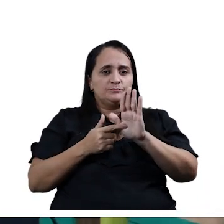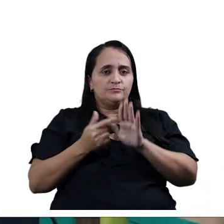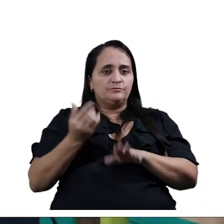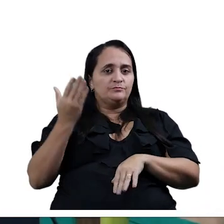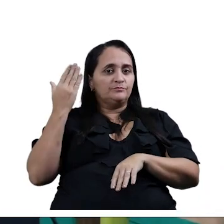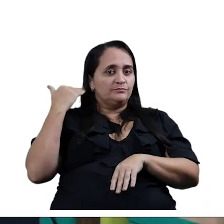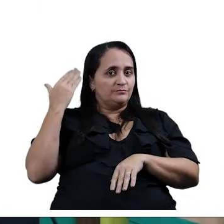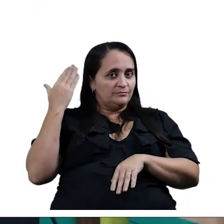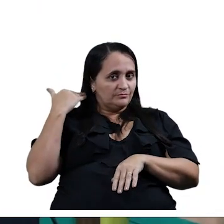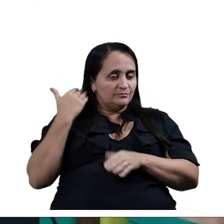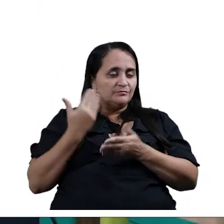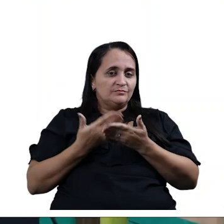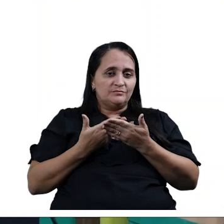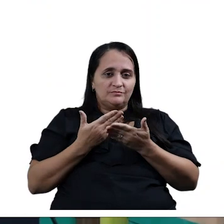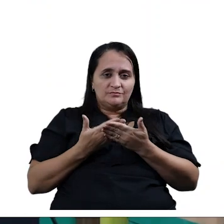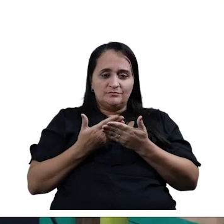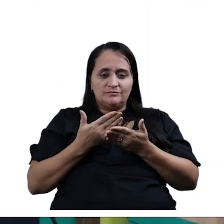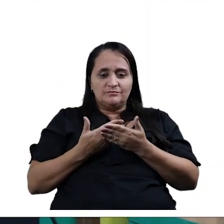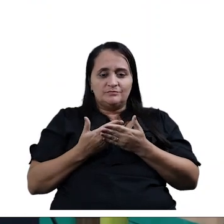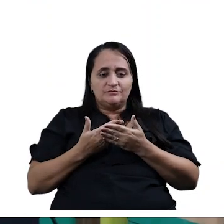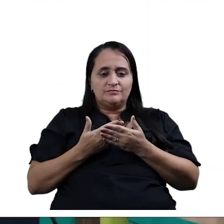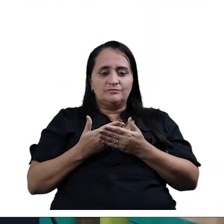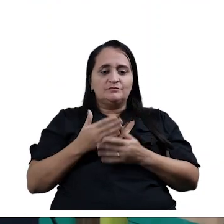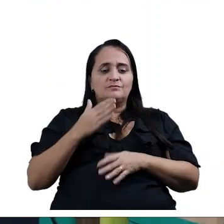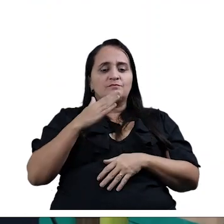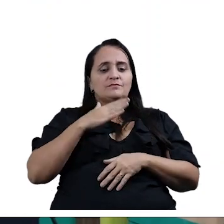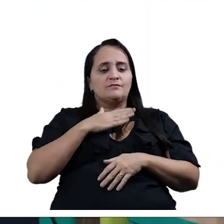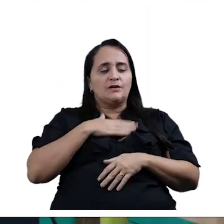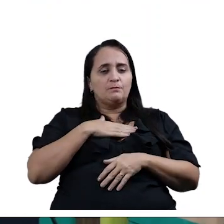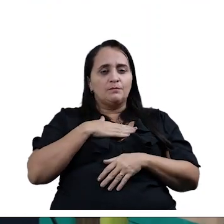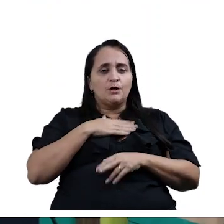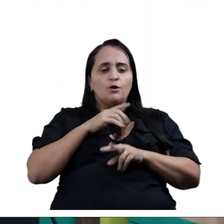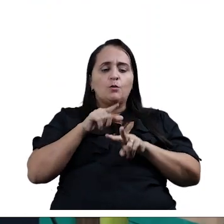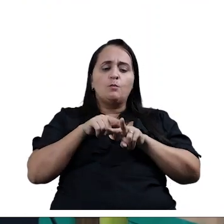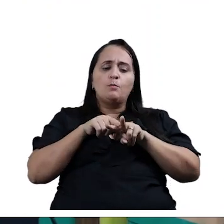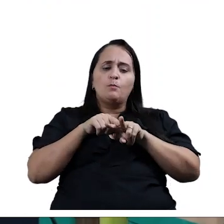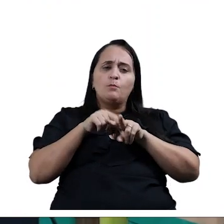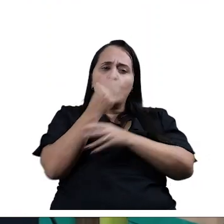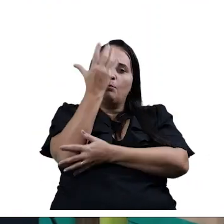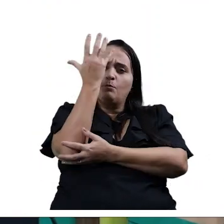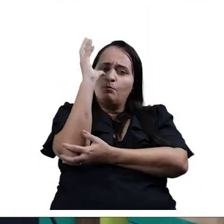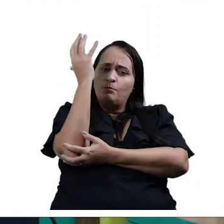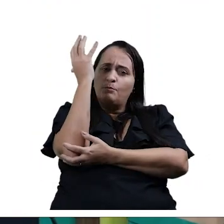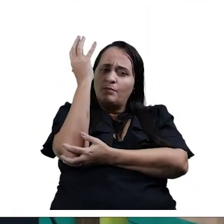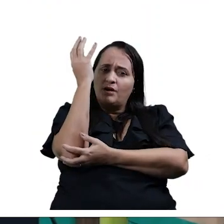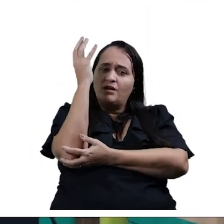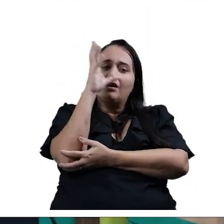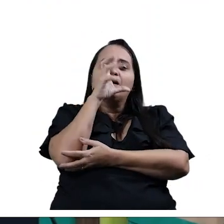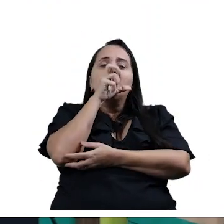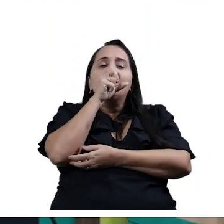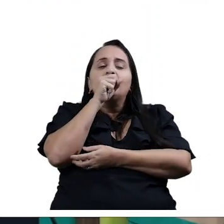aula anterior um trecho do livro Meu Pé de Laranja Lima. E vamos continuar.